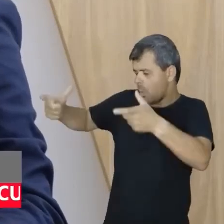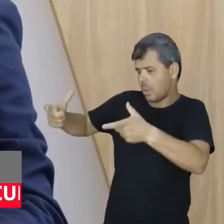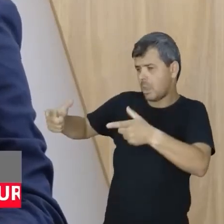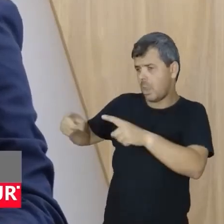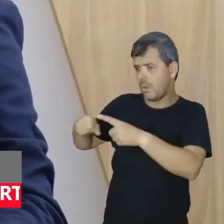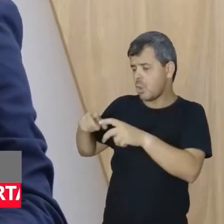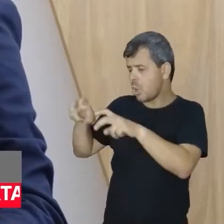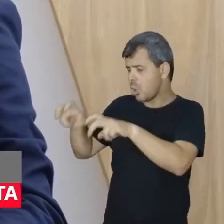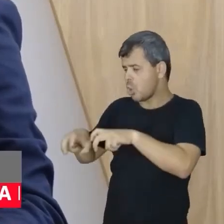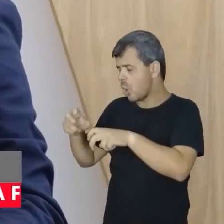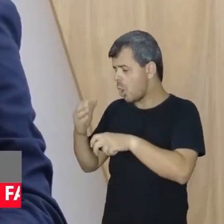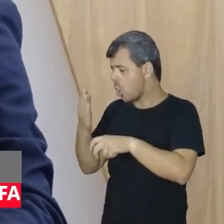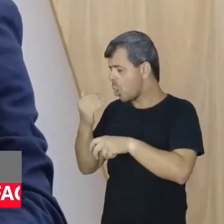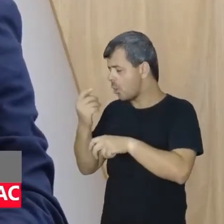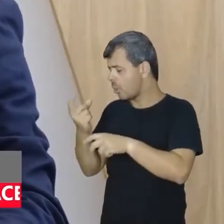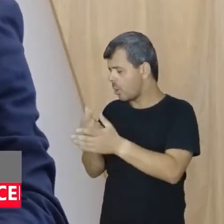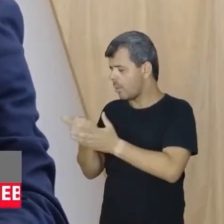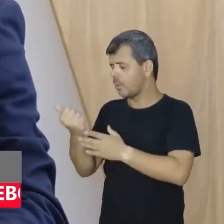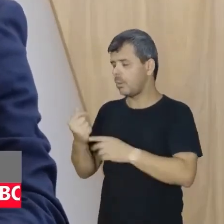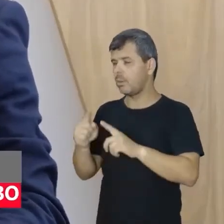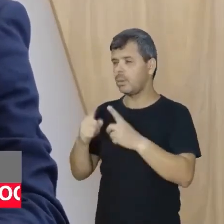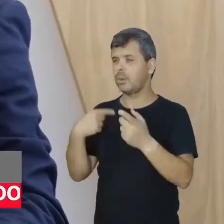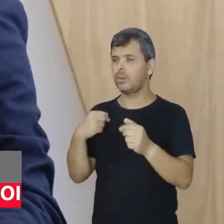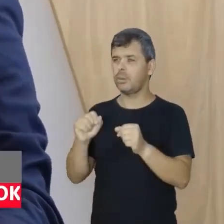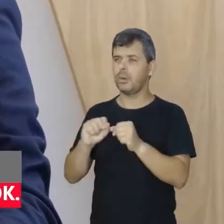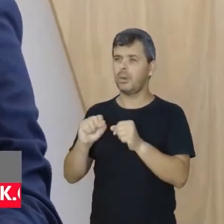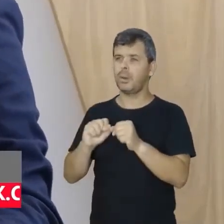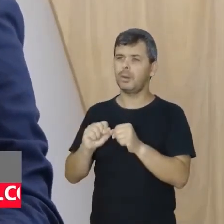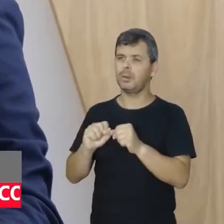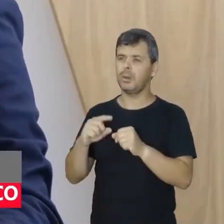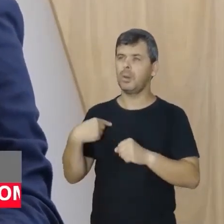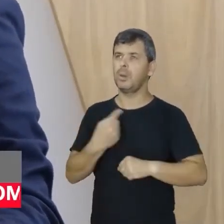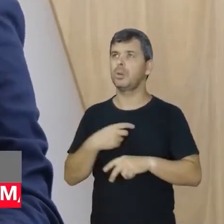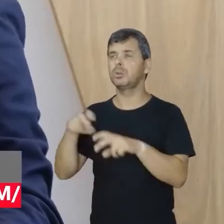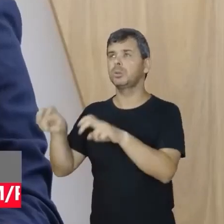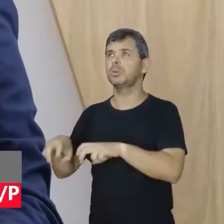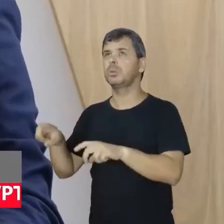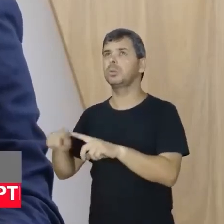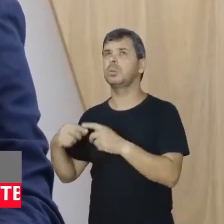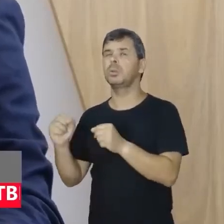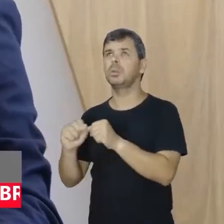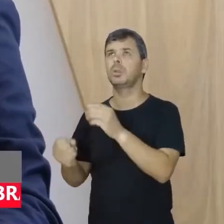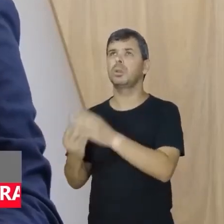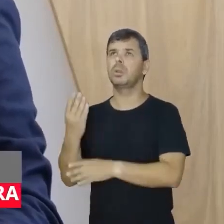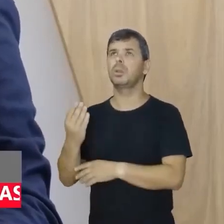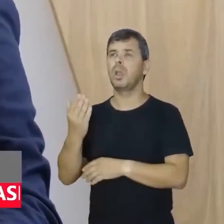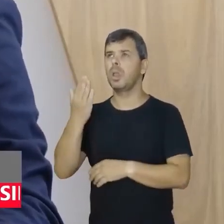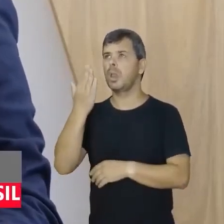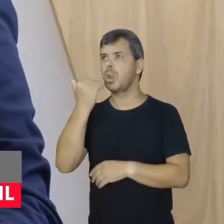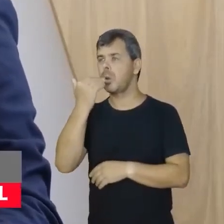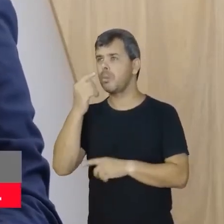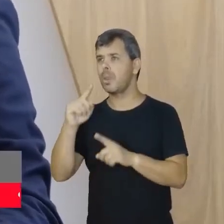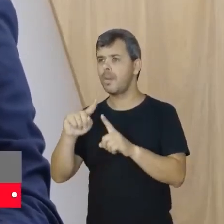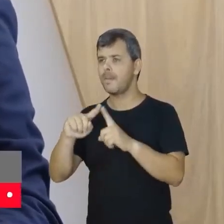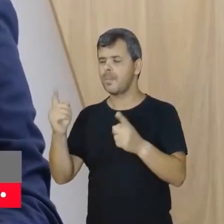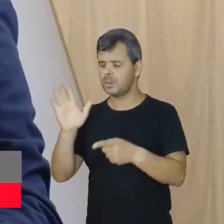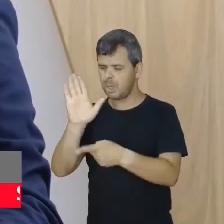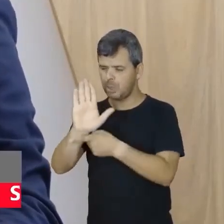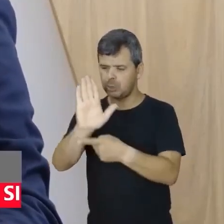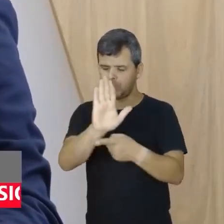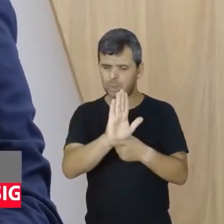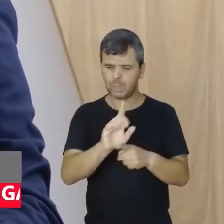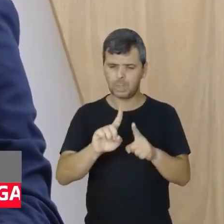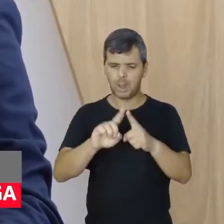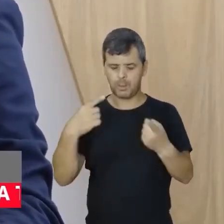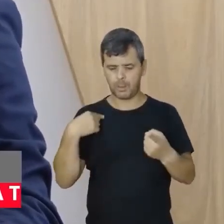PA, as compras públicas, dando viabilidade aos nossos agricultores, produzindo mais comida e contribuindo, obviamente,